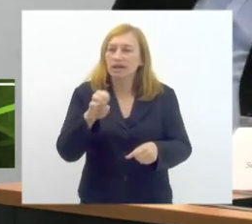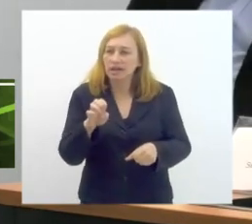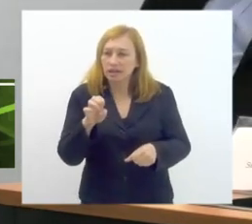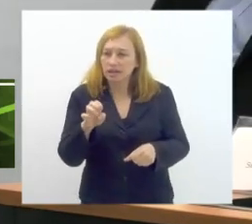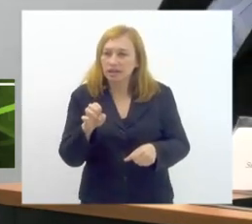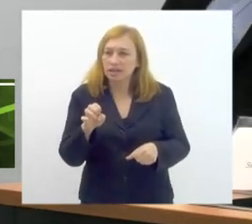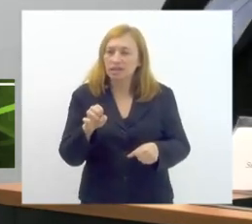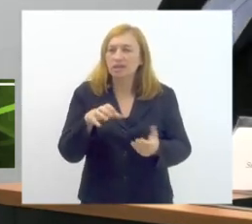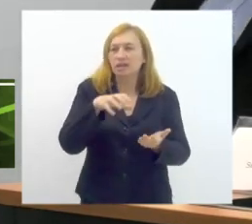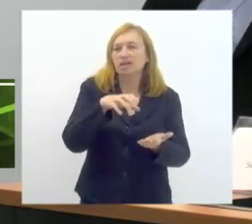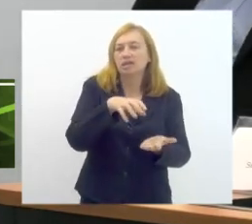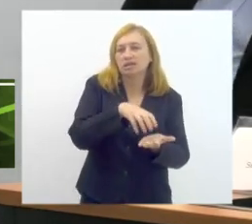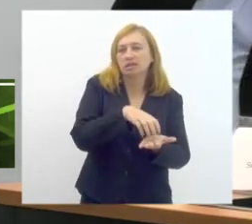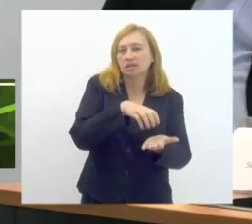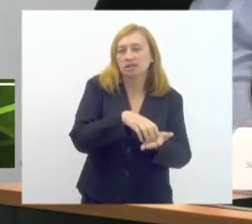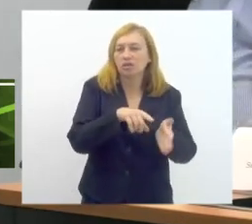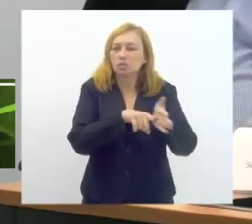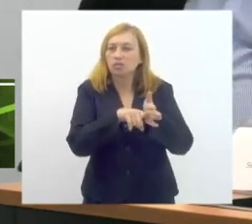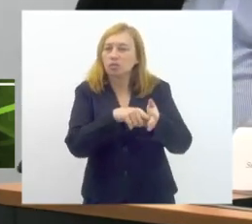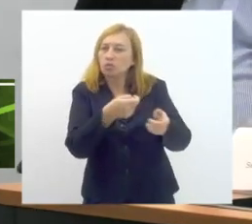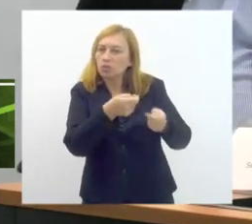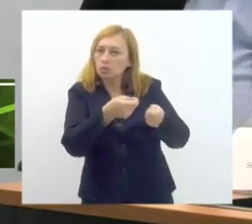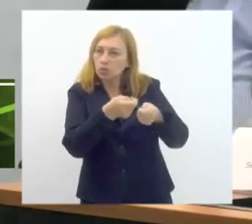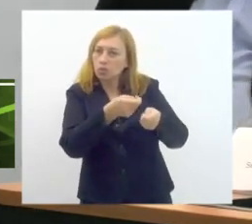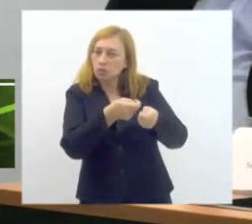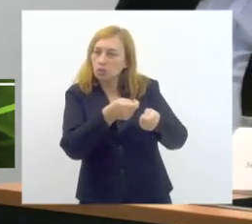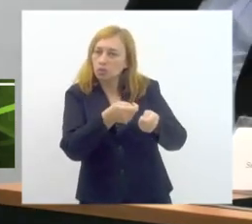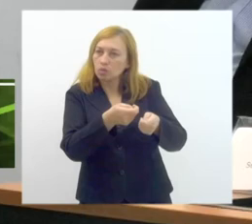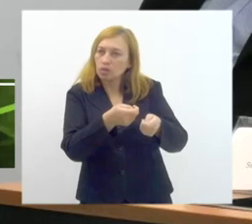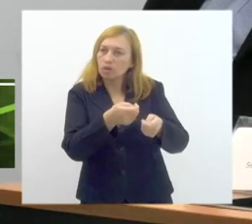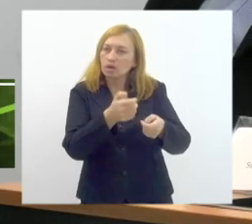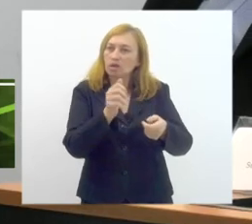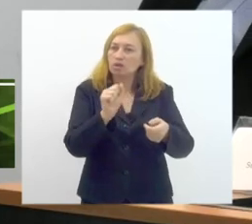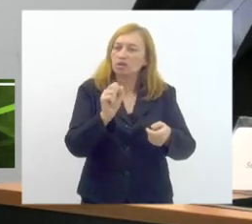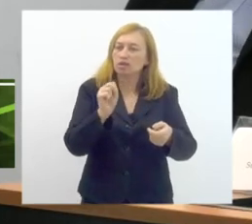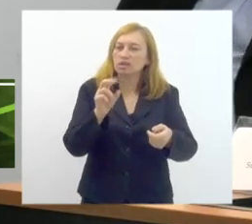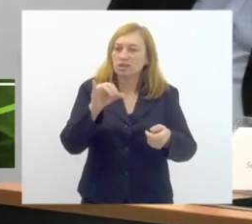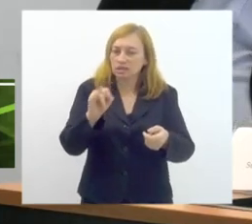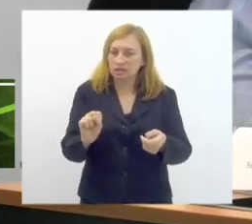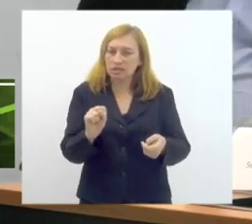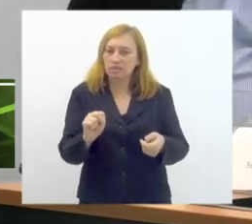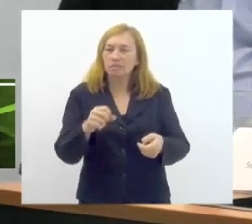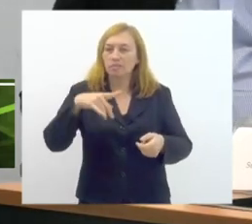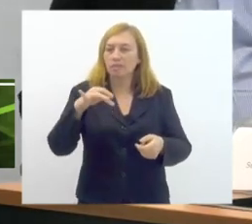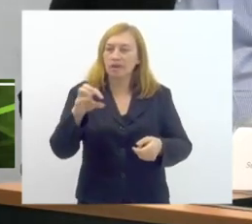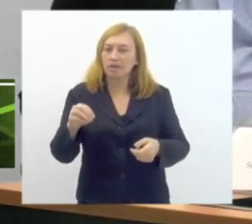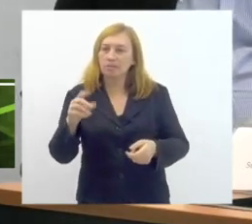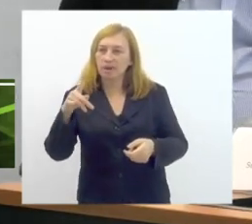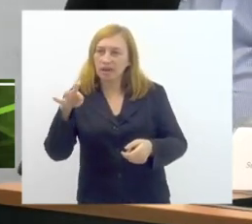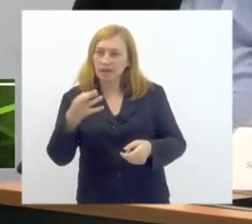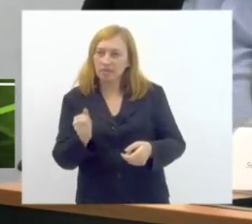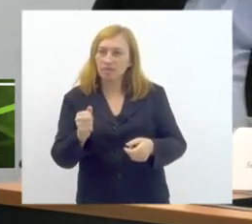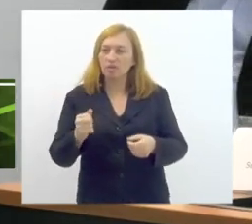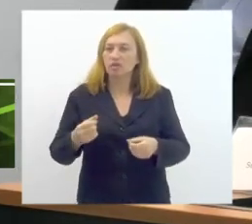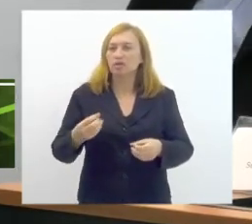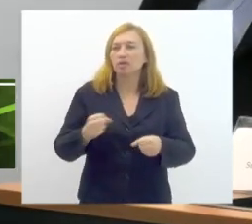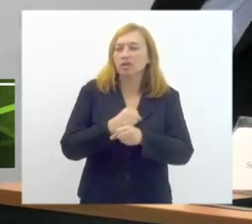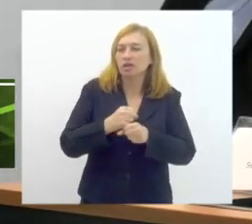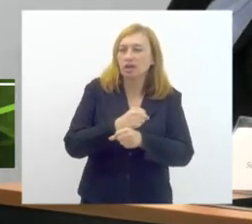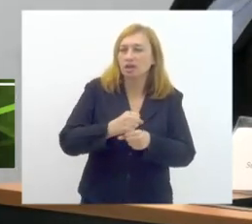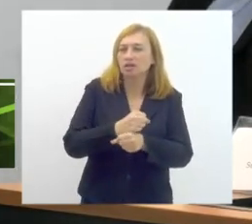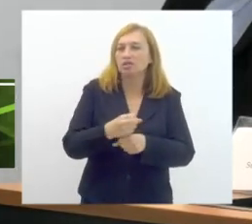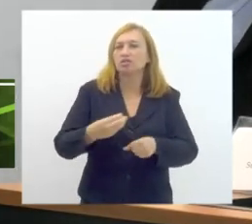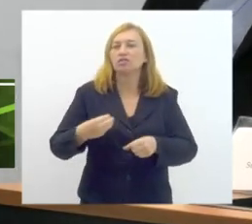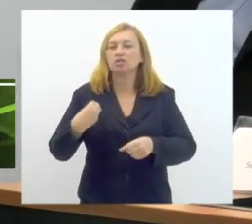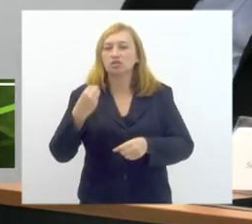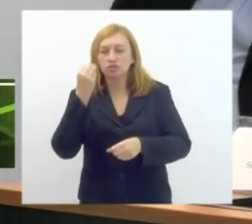Central Regional de Regulação, e a CIR, atual CIR Médio Paraíba. A gente conviveu numa parceria grande durante muitos anos.